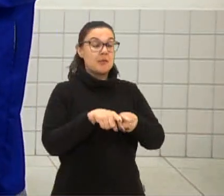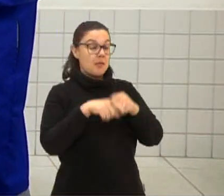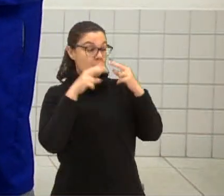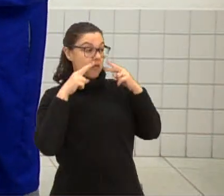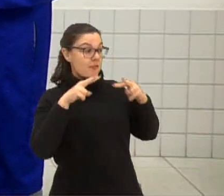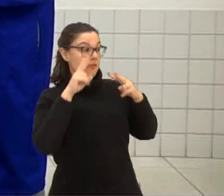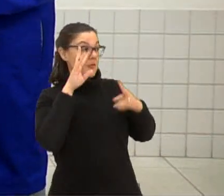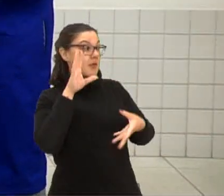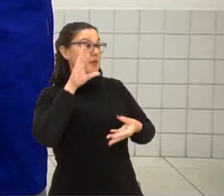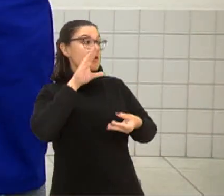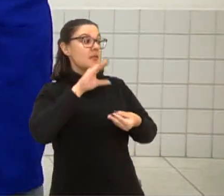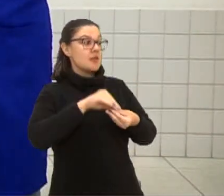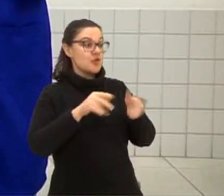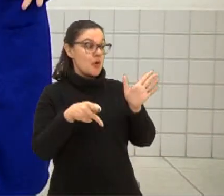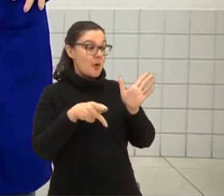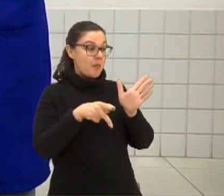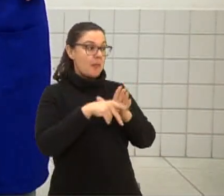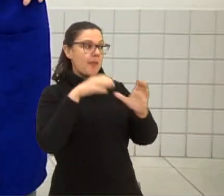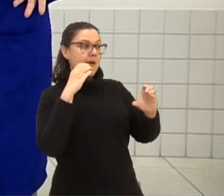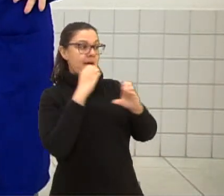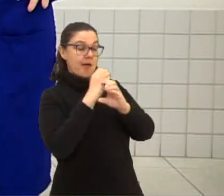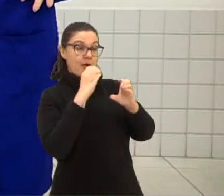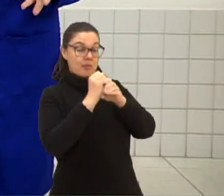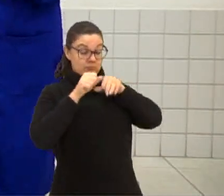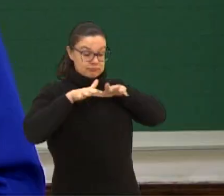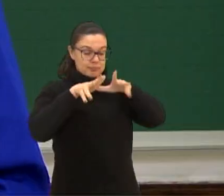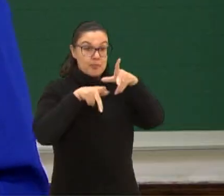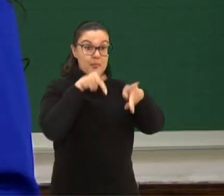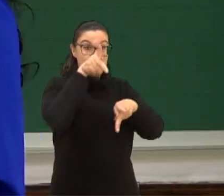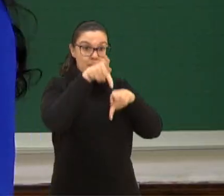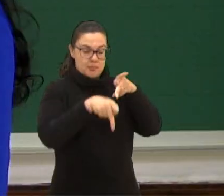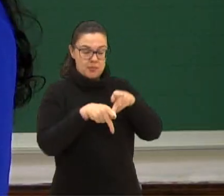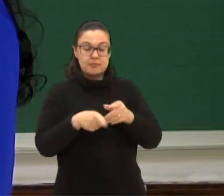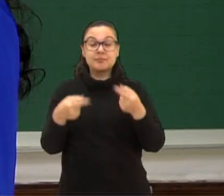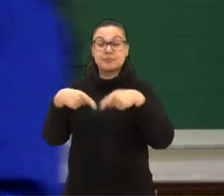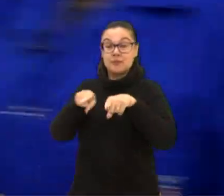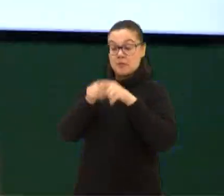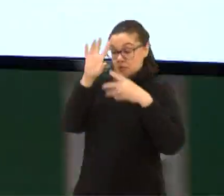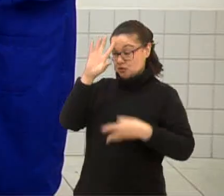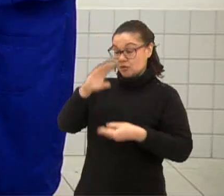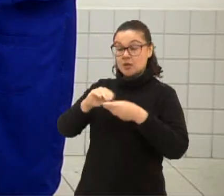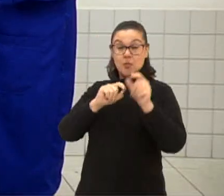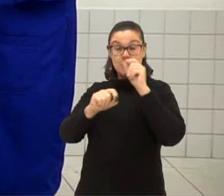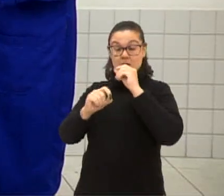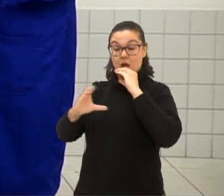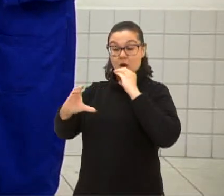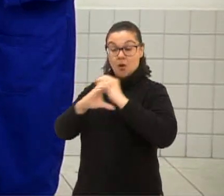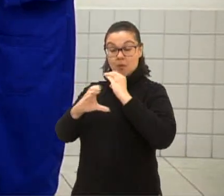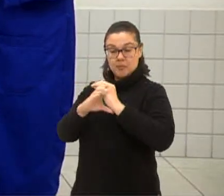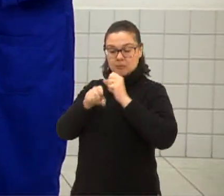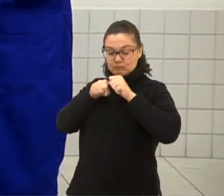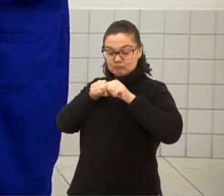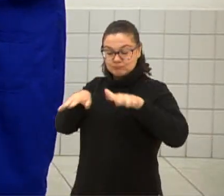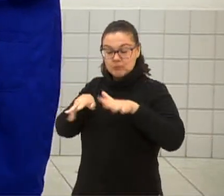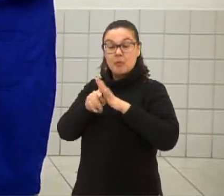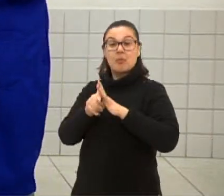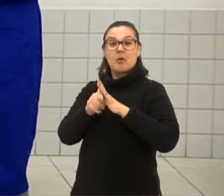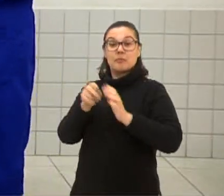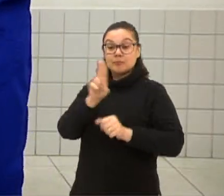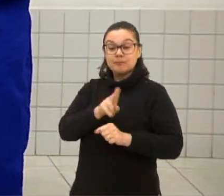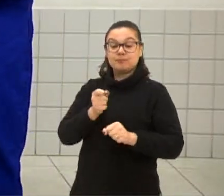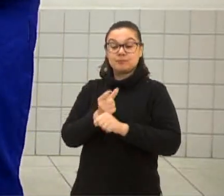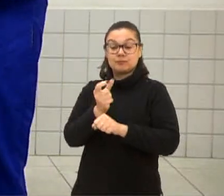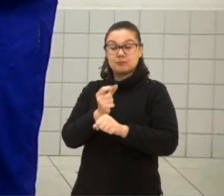quê? Compreendemos que a rádio é comunicação de massa. Entendemos como a comunicação de massa pode influenciar o